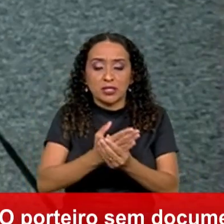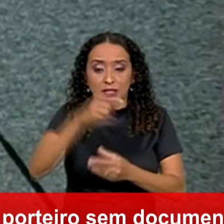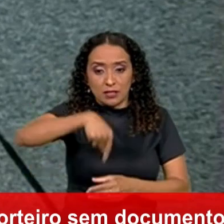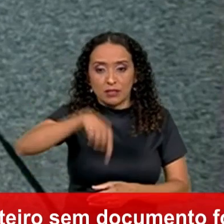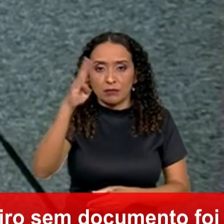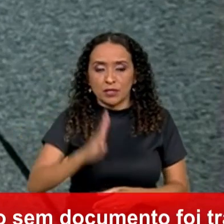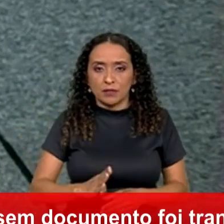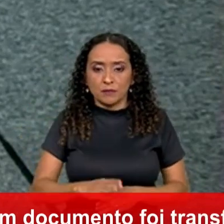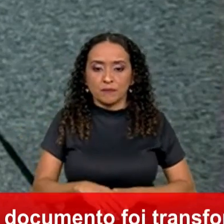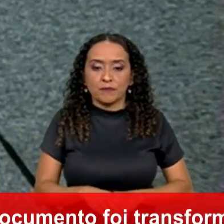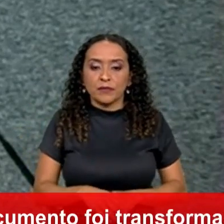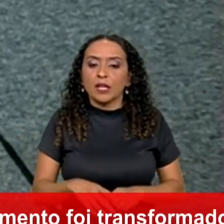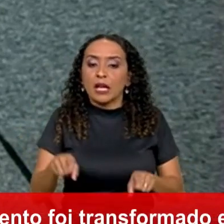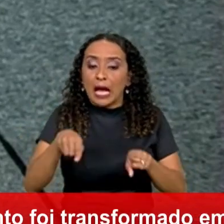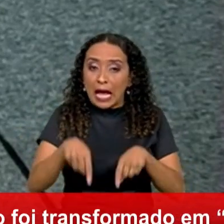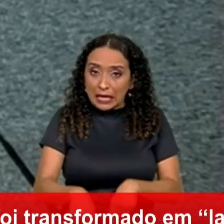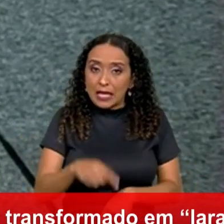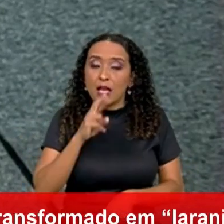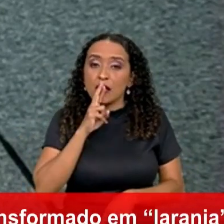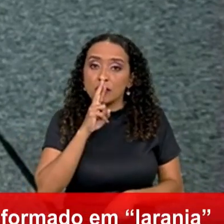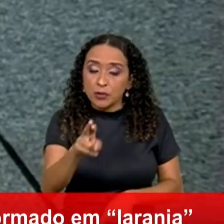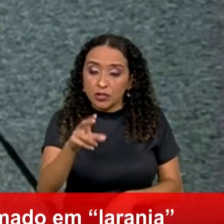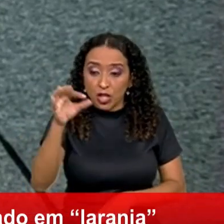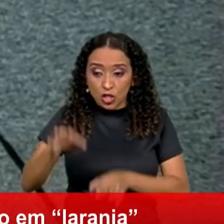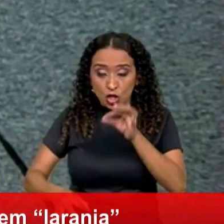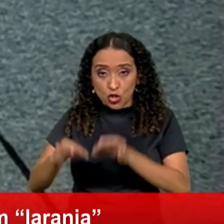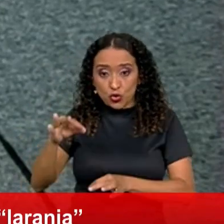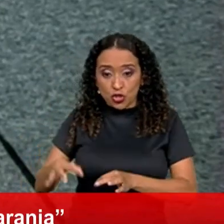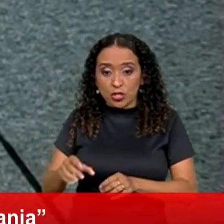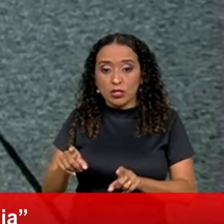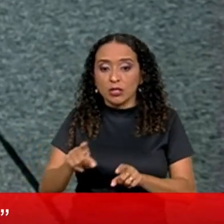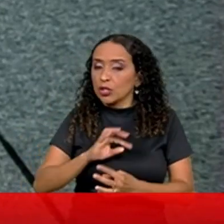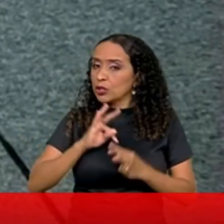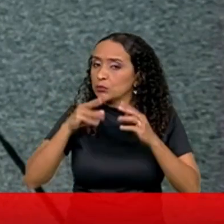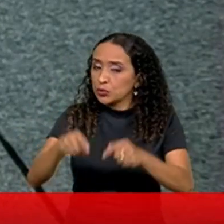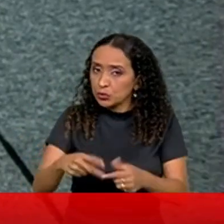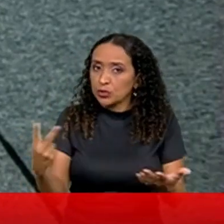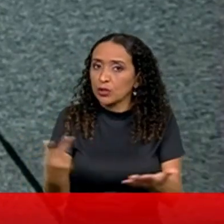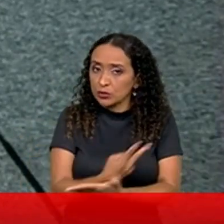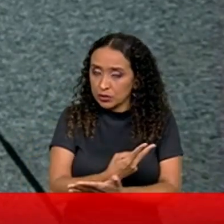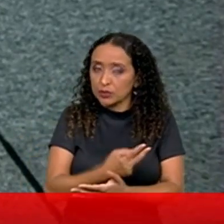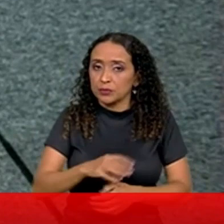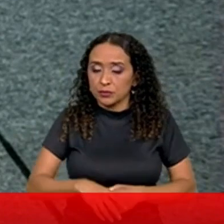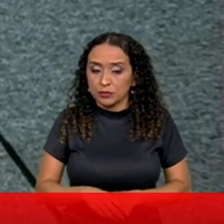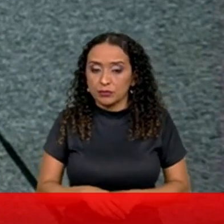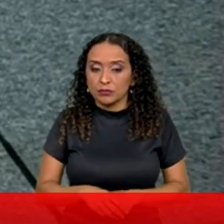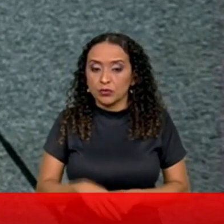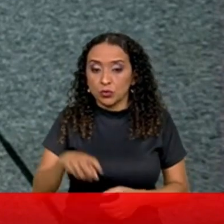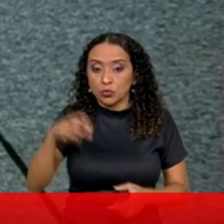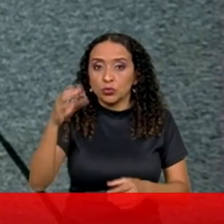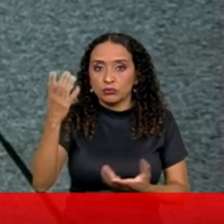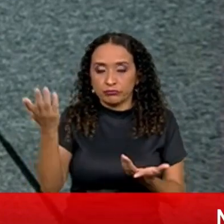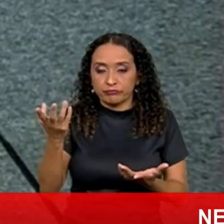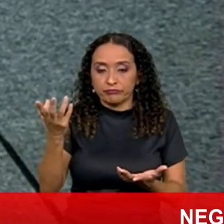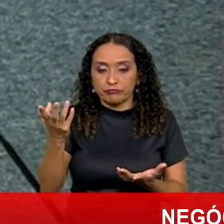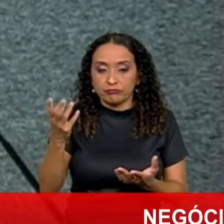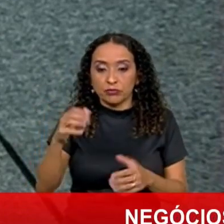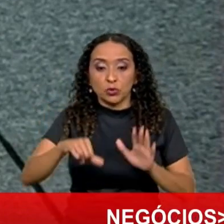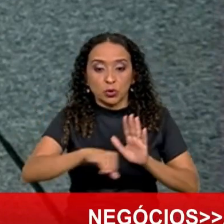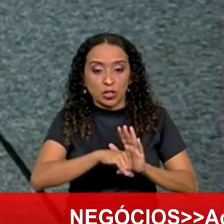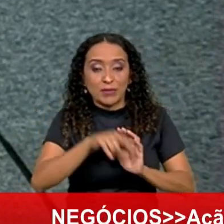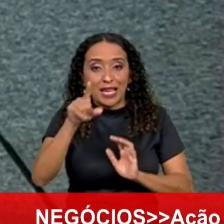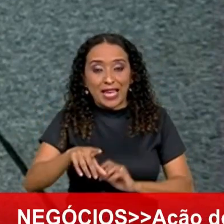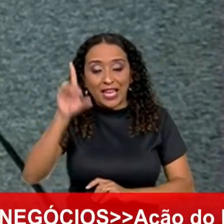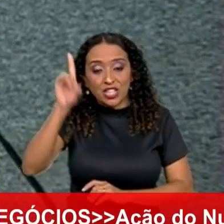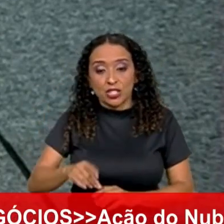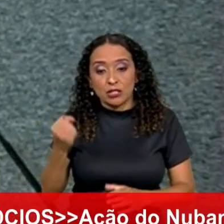Itália determinaria que o acordo não envolva a execução de medidas restritivas de liberdade nem a